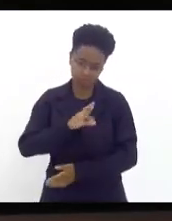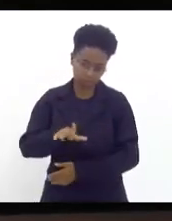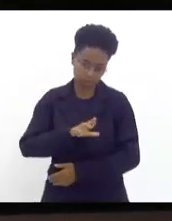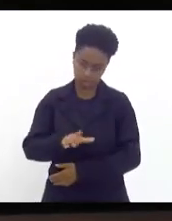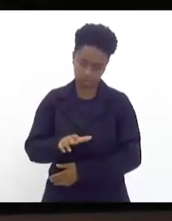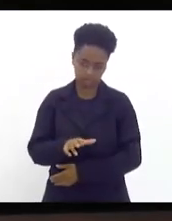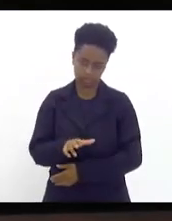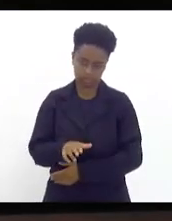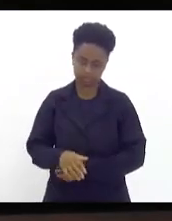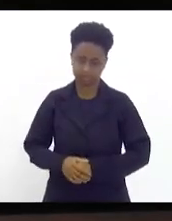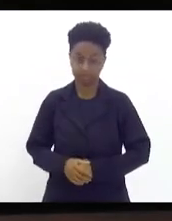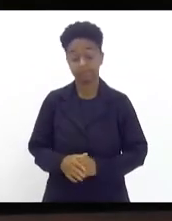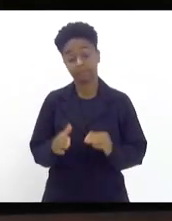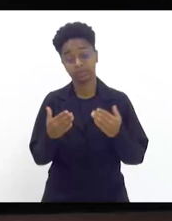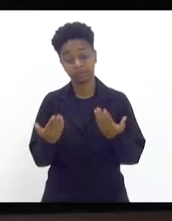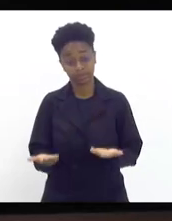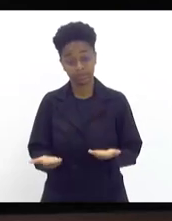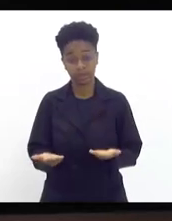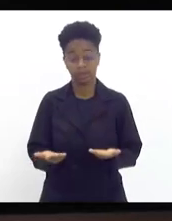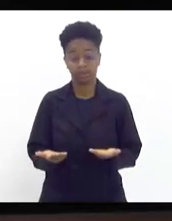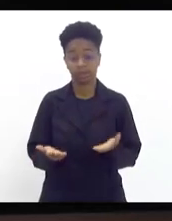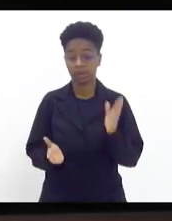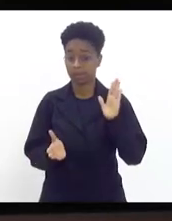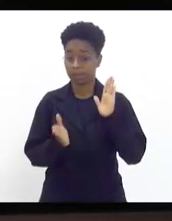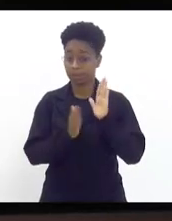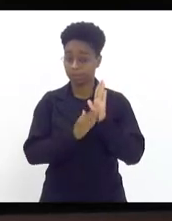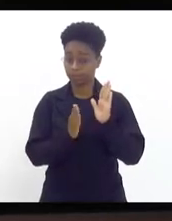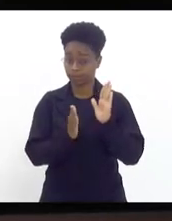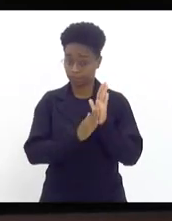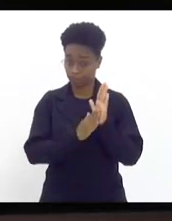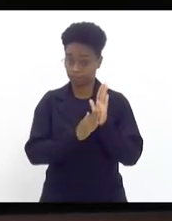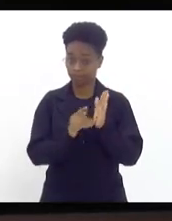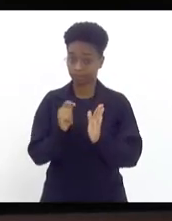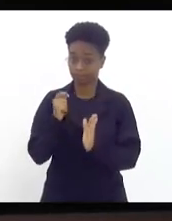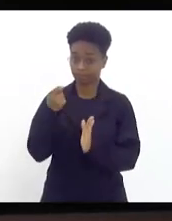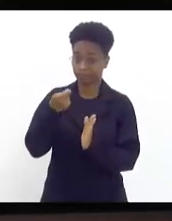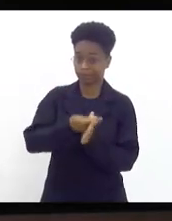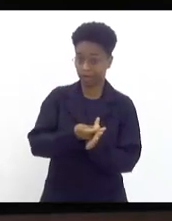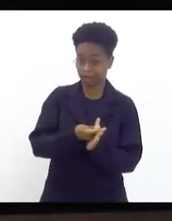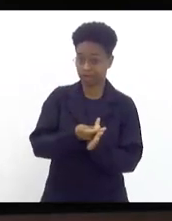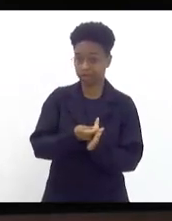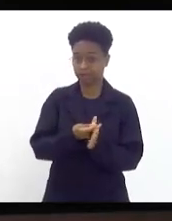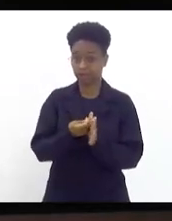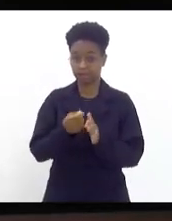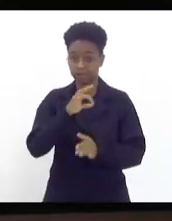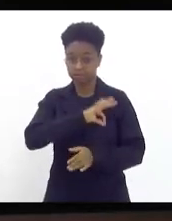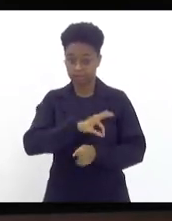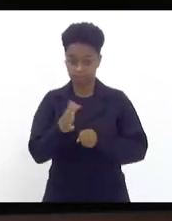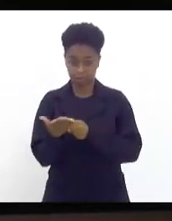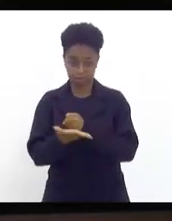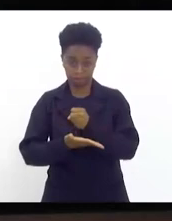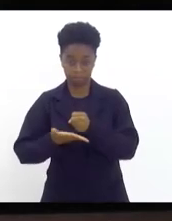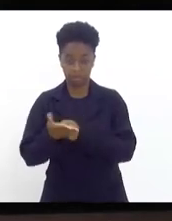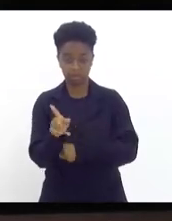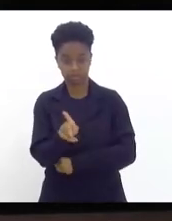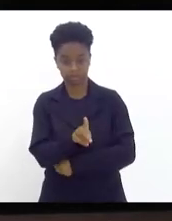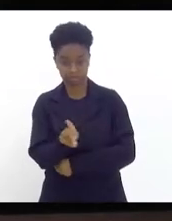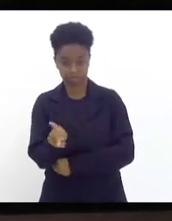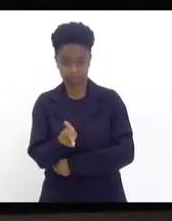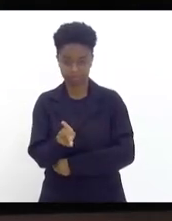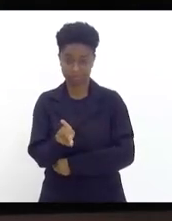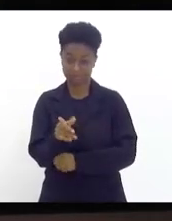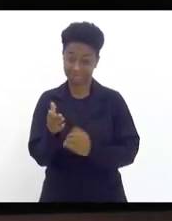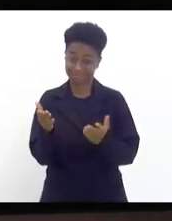toda a categoria então é a proposta de pagamento do piso do magistério a princípio